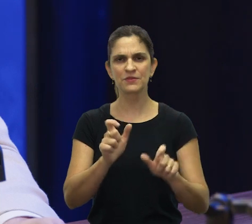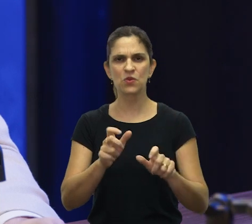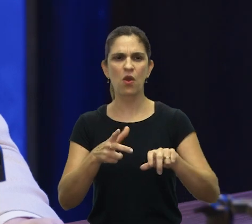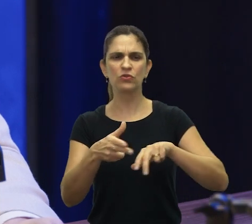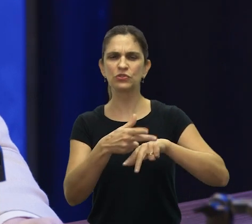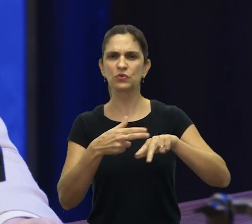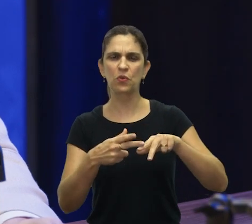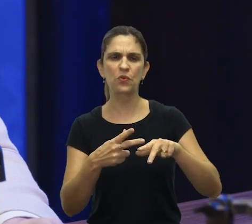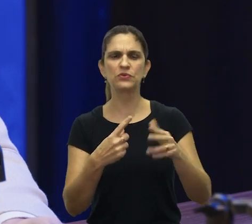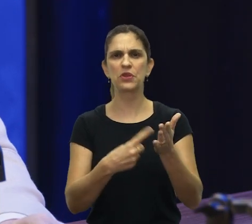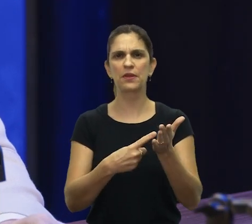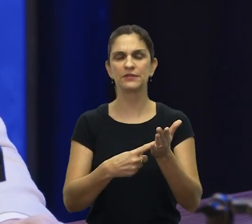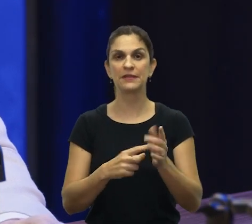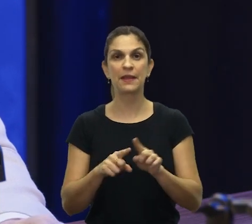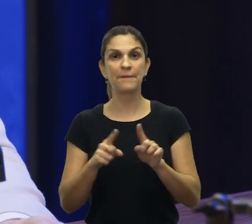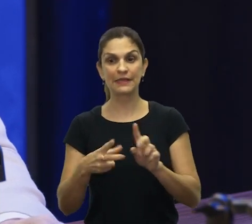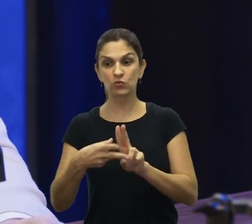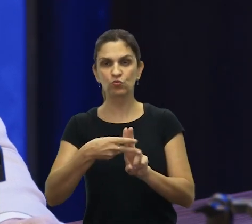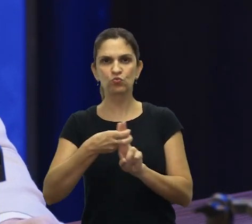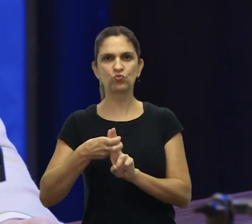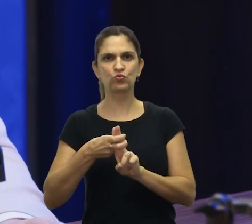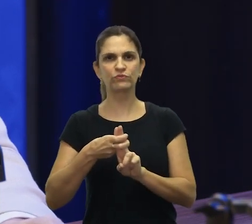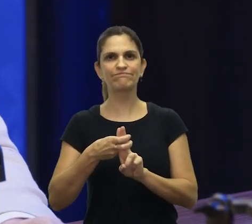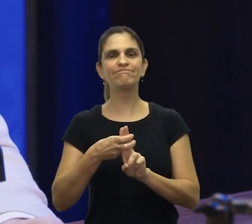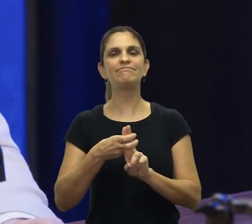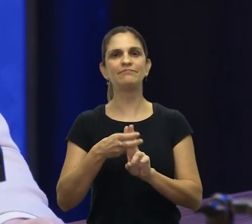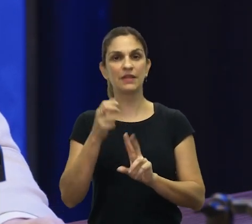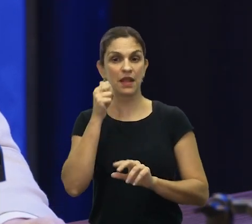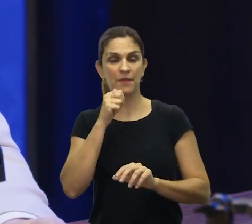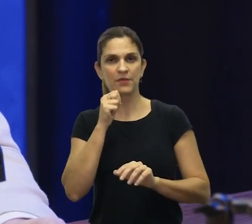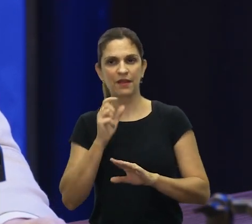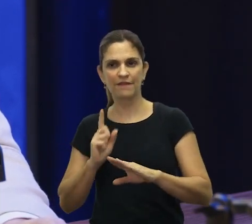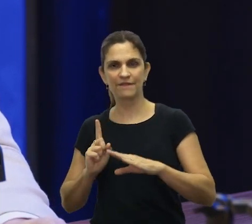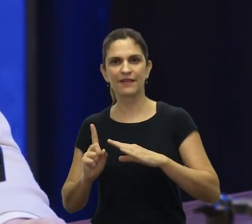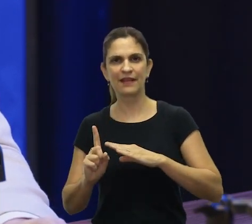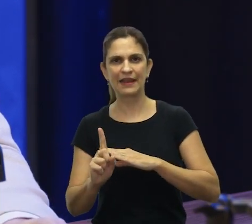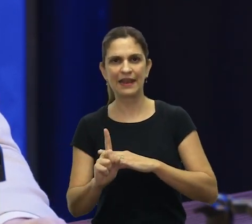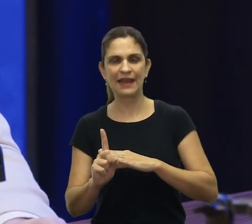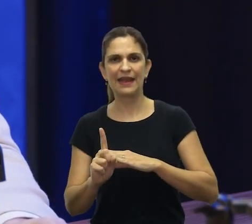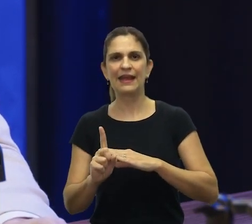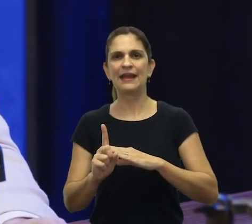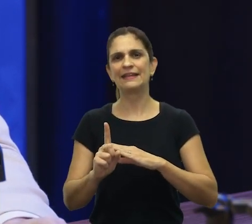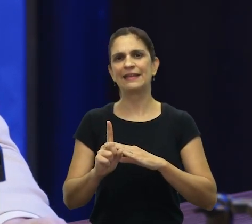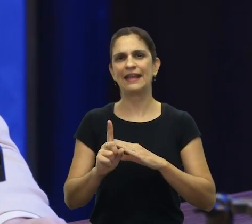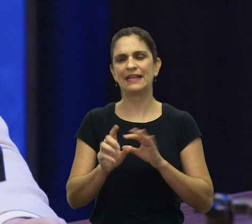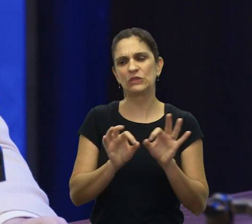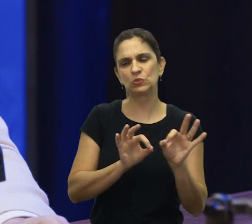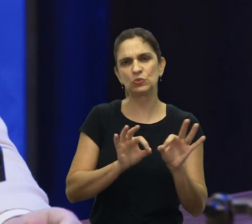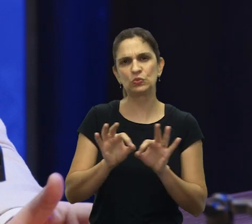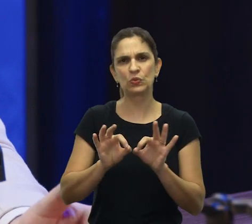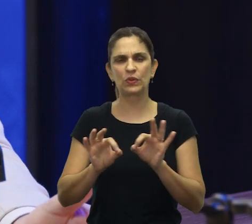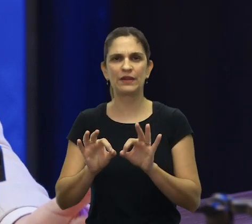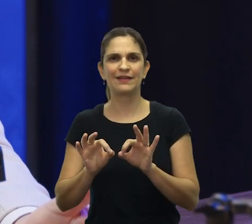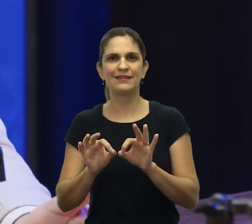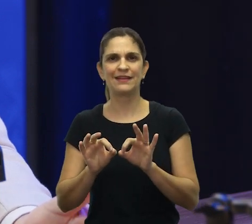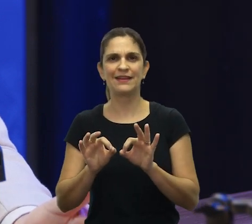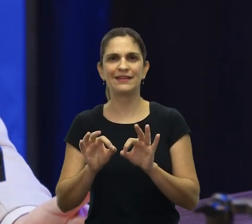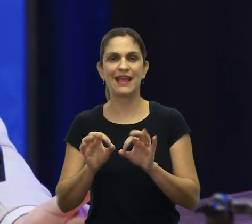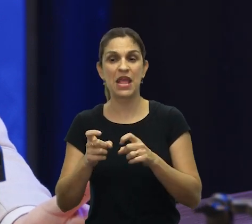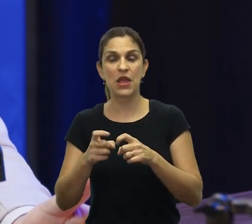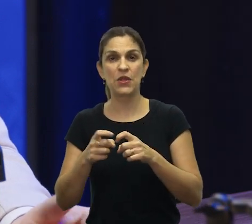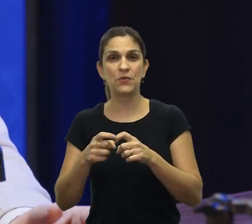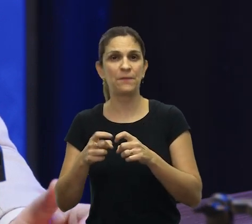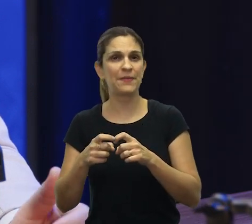exames, as cirurgias. E no Sistema Único de Saúde, ela vem encaminhada por um sistema de regulação e você é a única esperança que ela